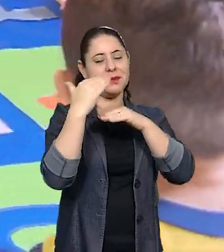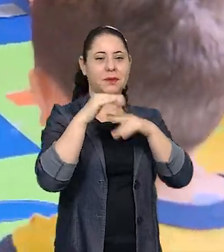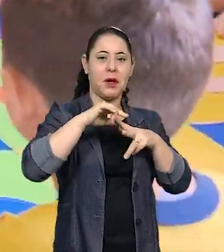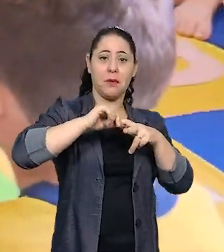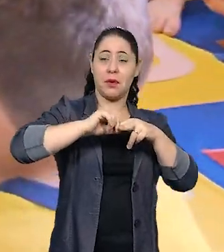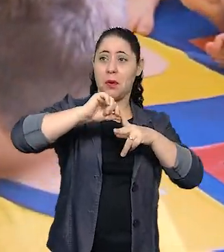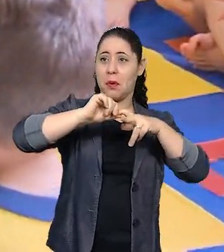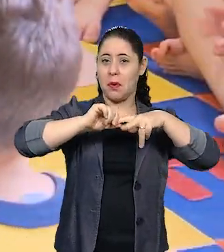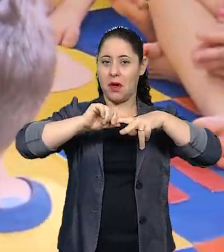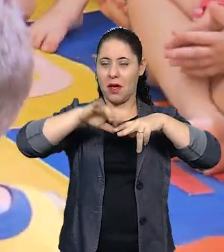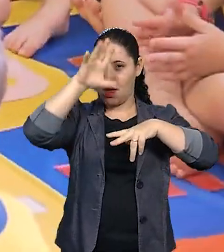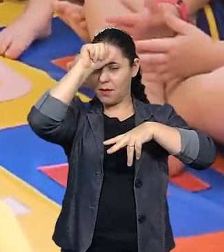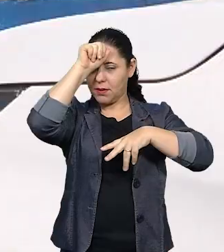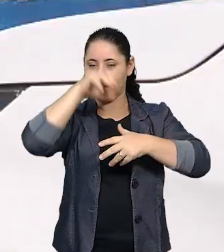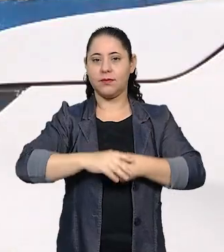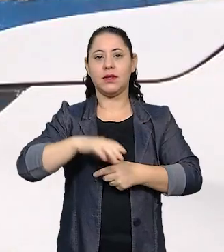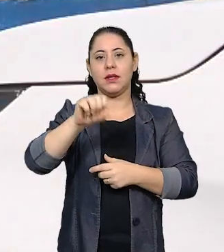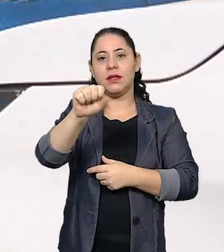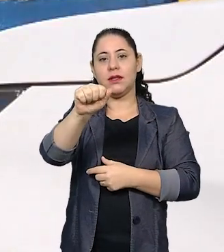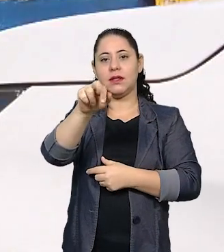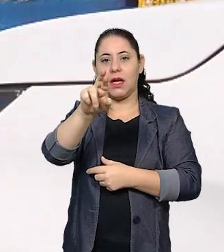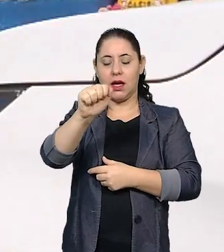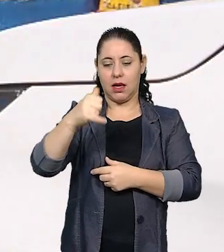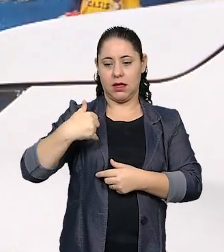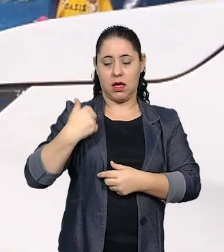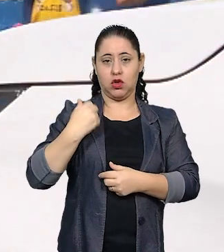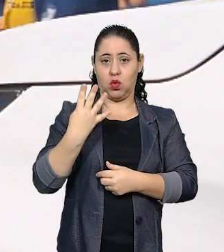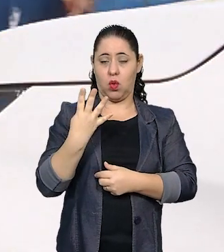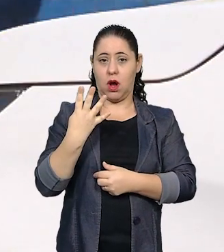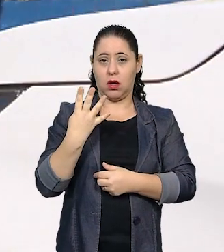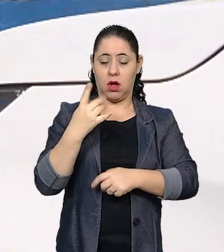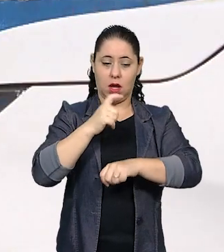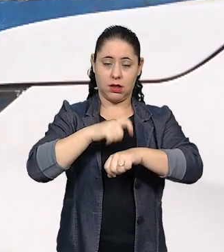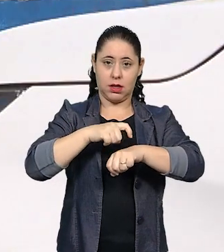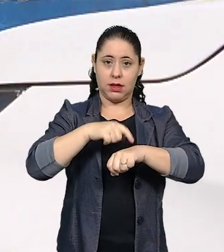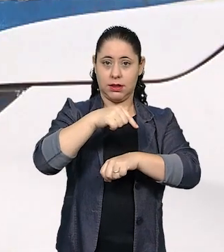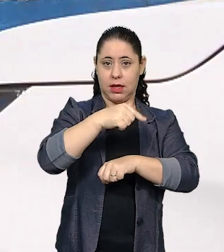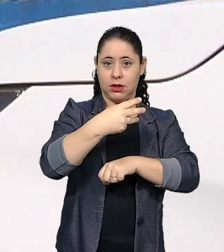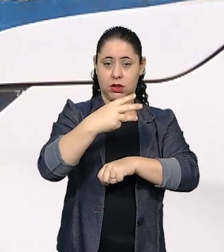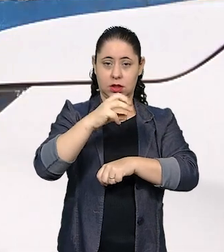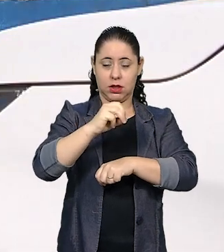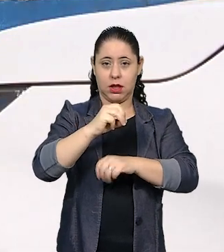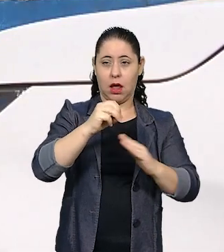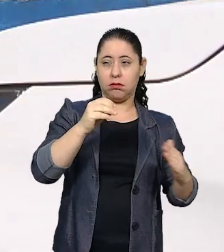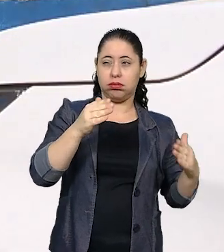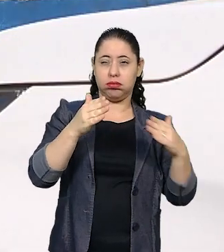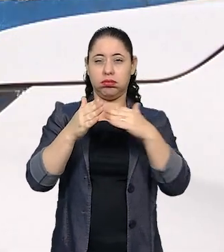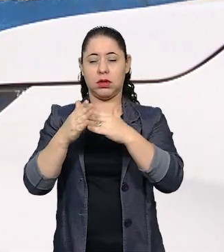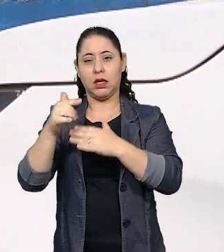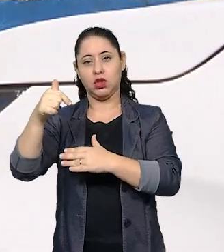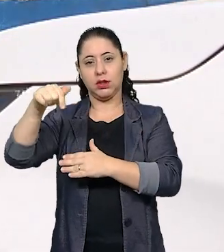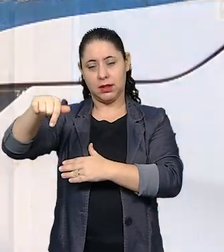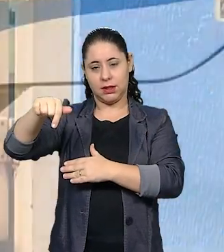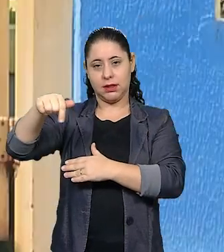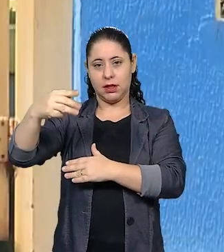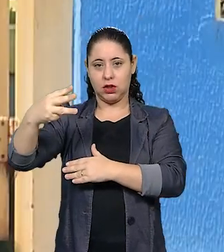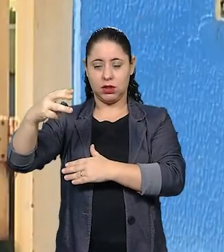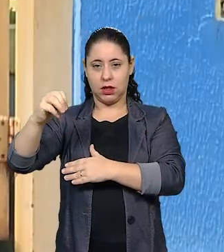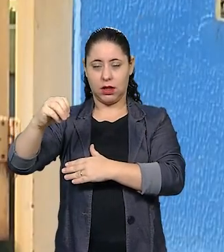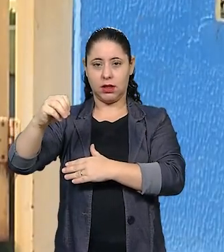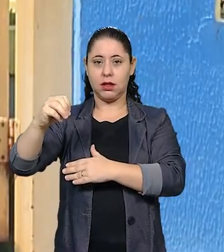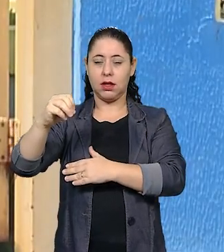Rotina, cuidados, disciplina e diversão. É aqui que as crianças iniciam os desenvolvimentos motor e cognitivo. Sara